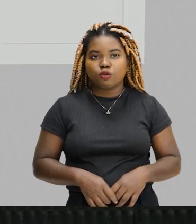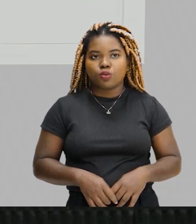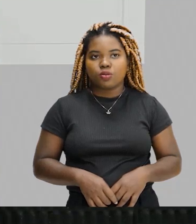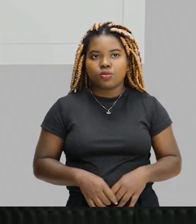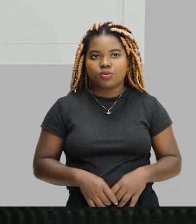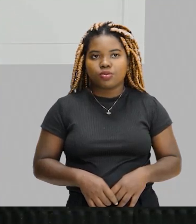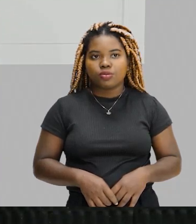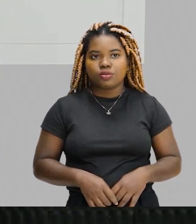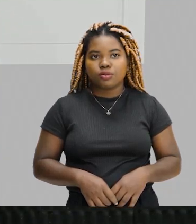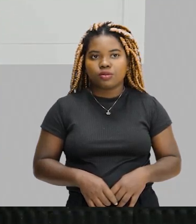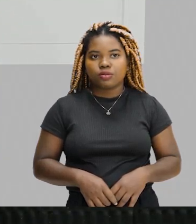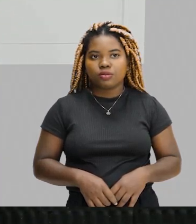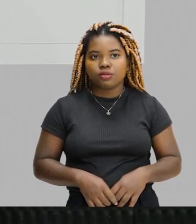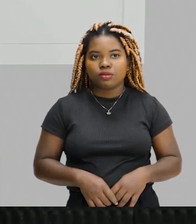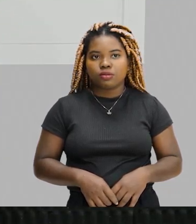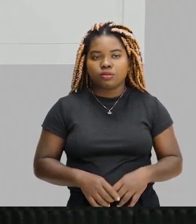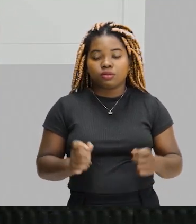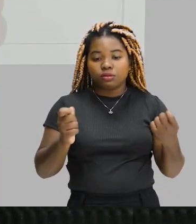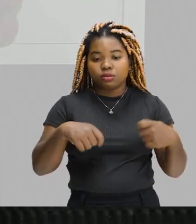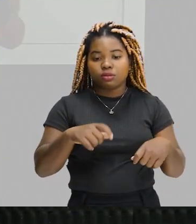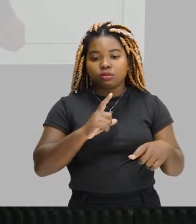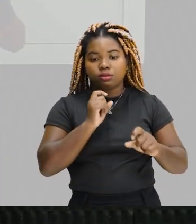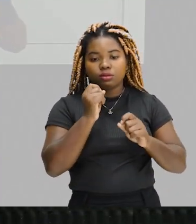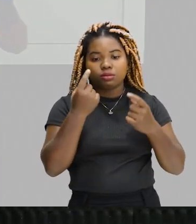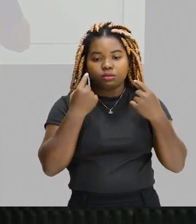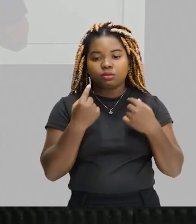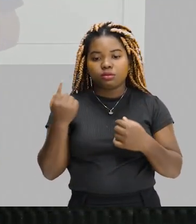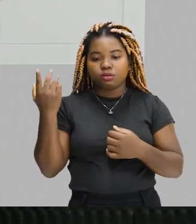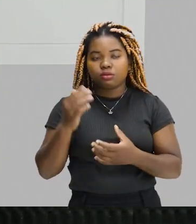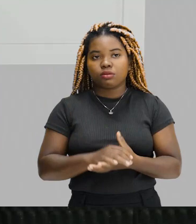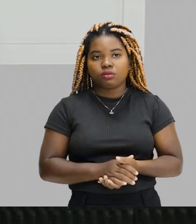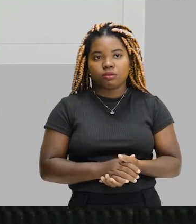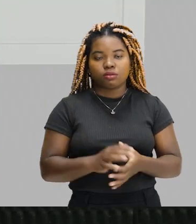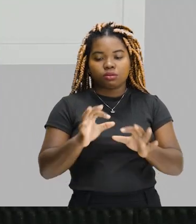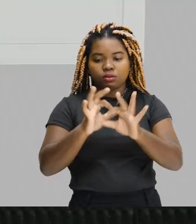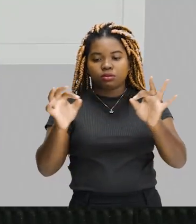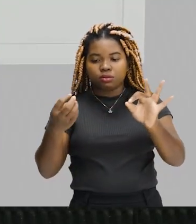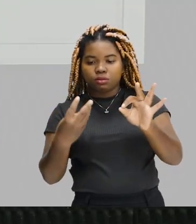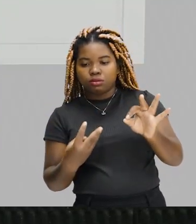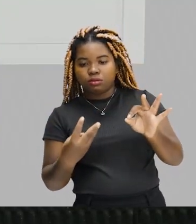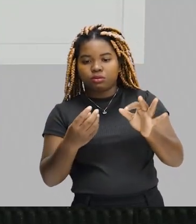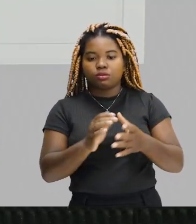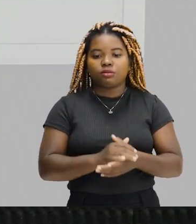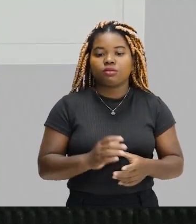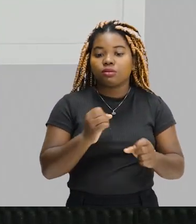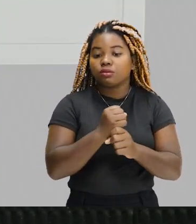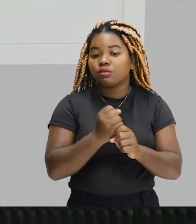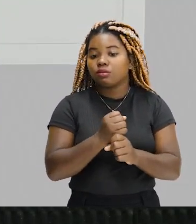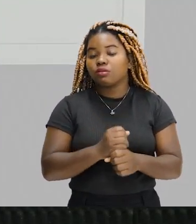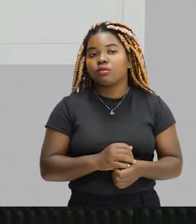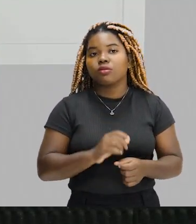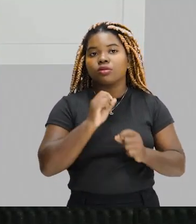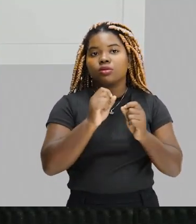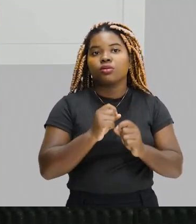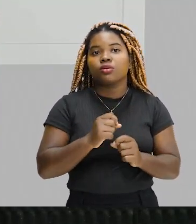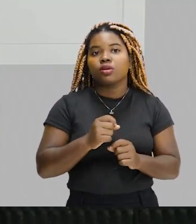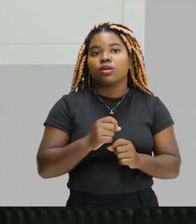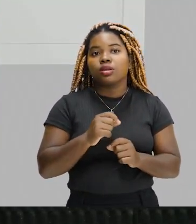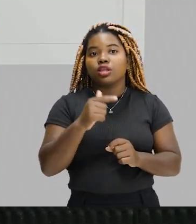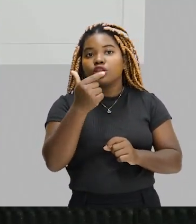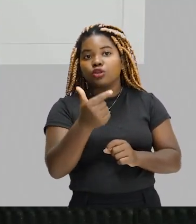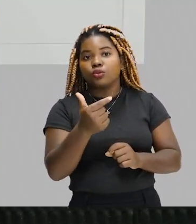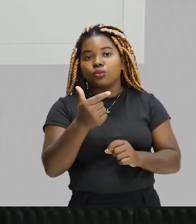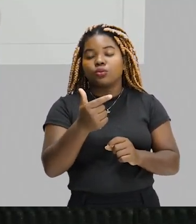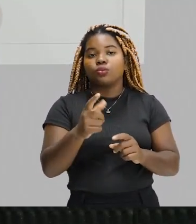Certo? Então, nós podemos, conserva o denominador e soma os numeradores. Então, vai